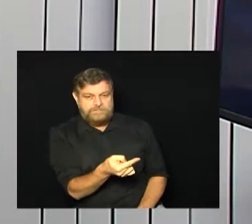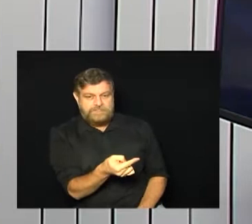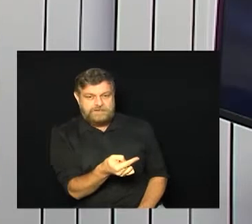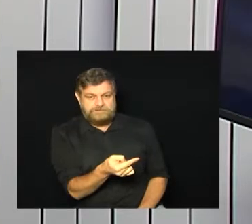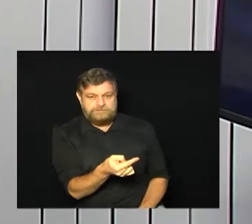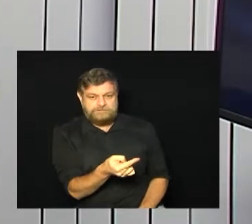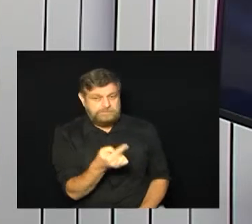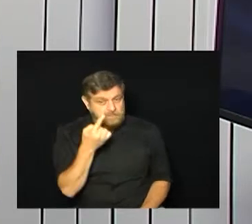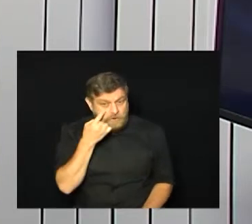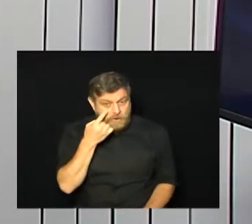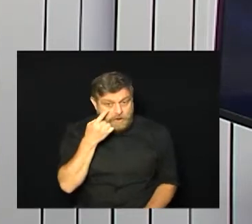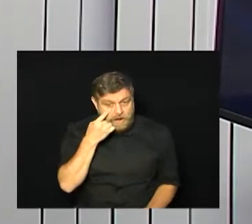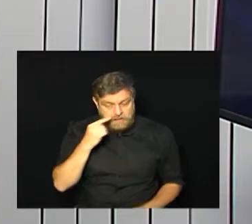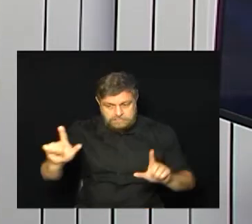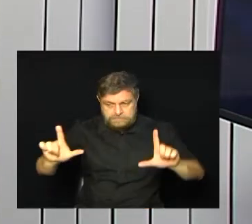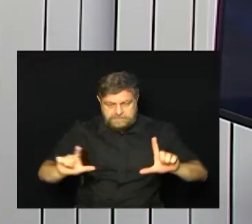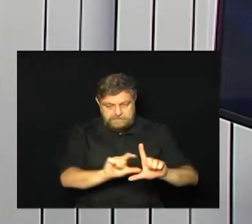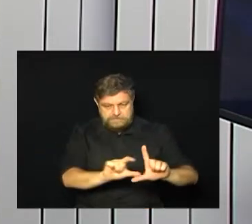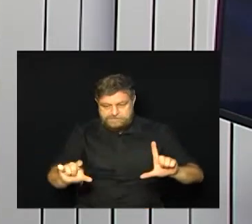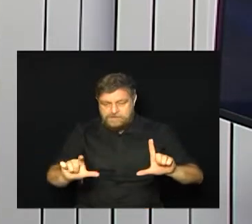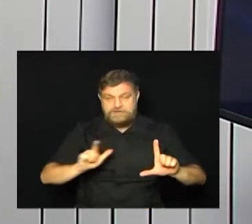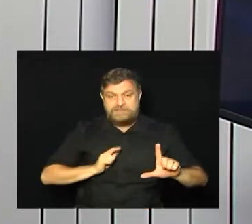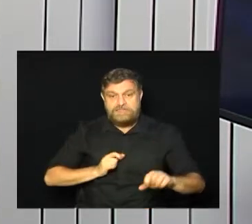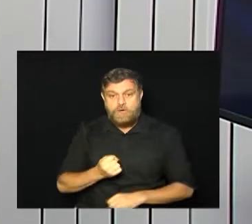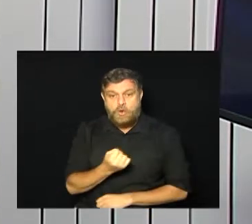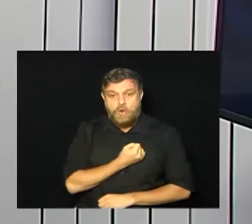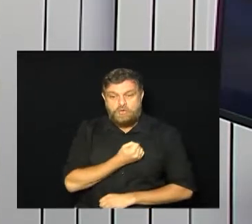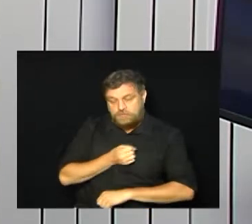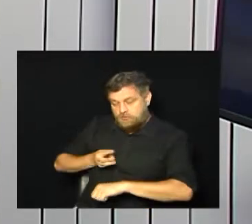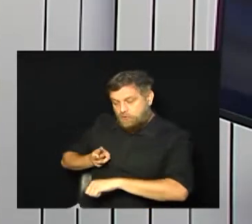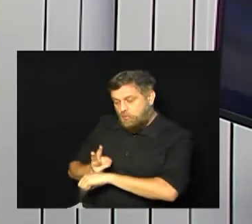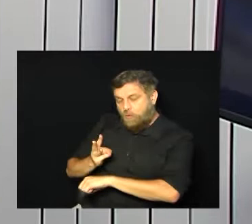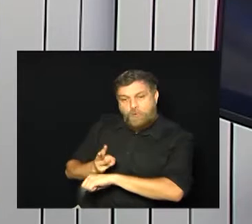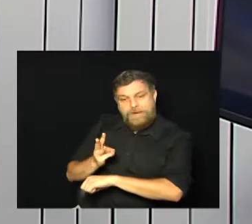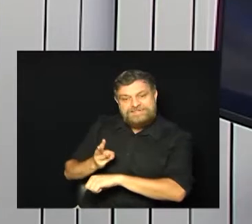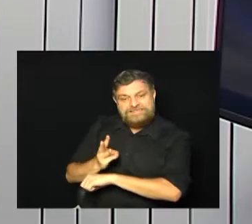978293776. Olha o número aqui embaixo da sua tela. 19 é o nosso DDD